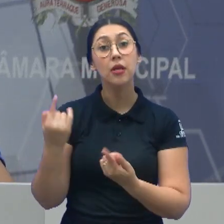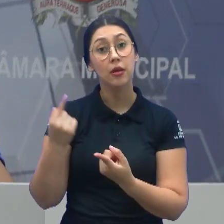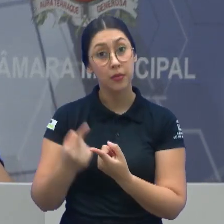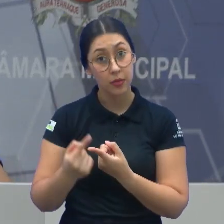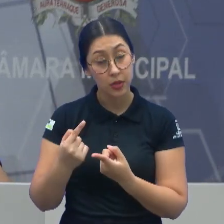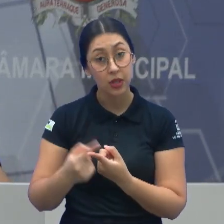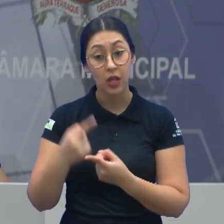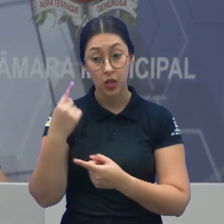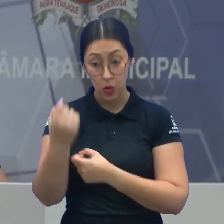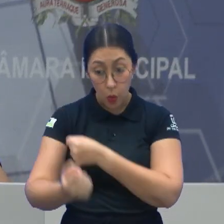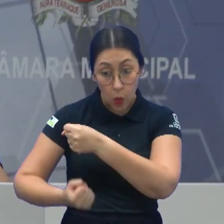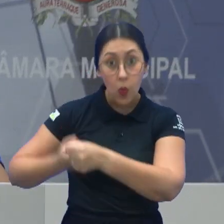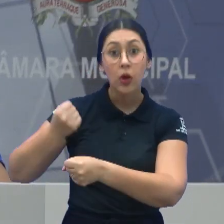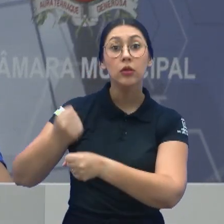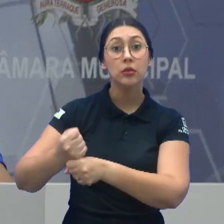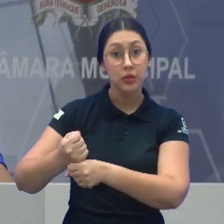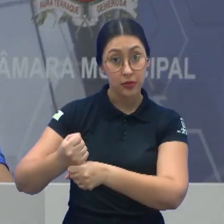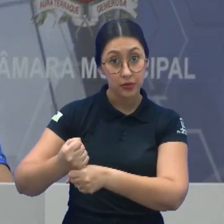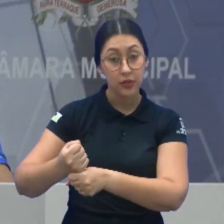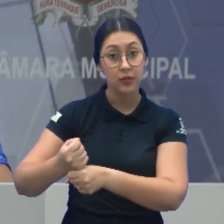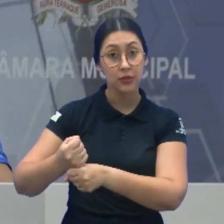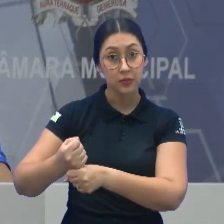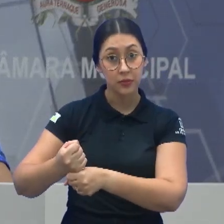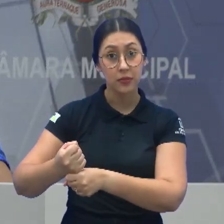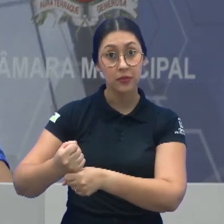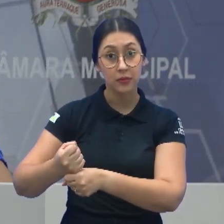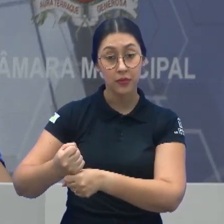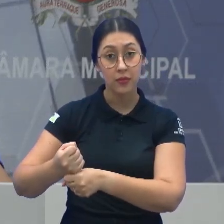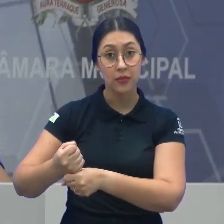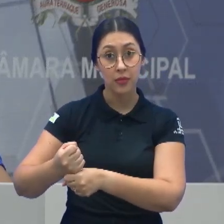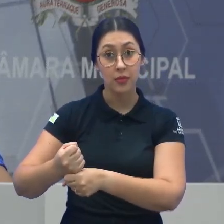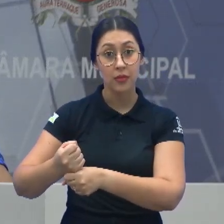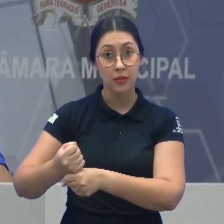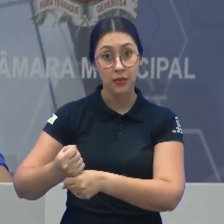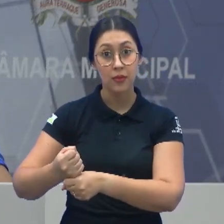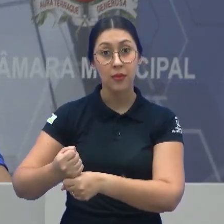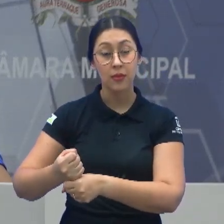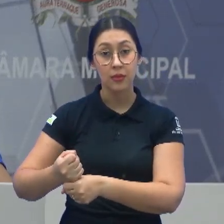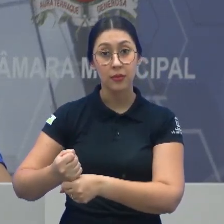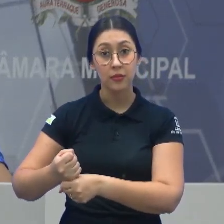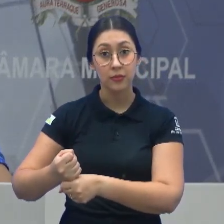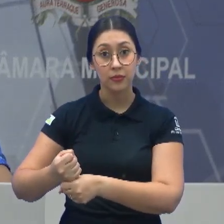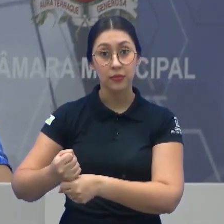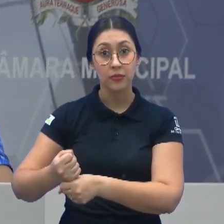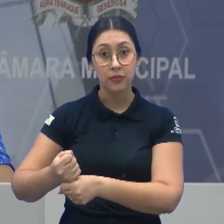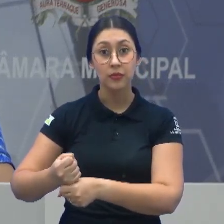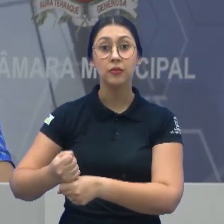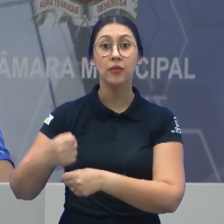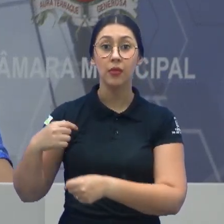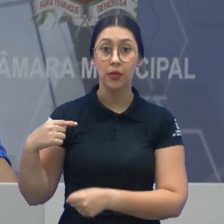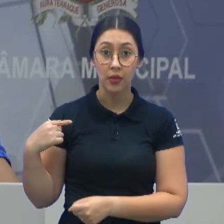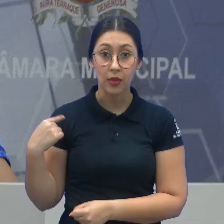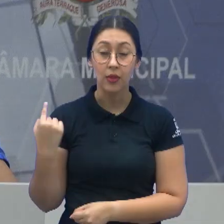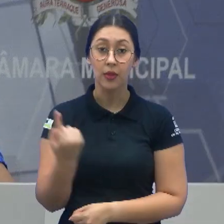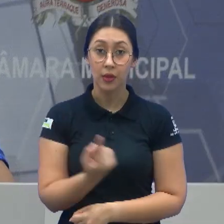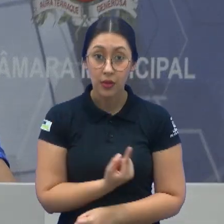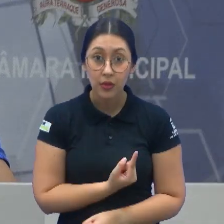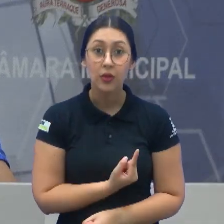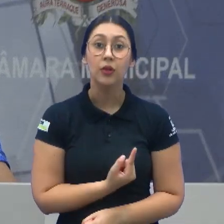ano que vem, ano de eleição, e nós vamos ter políticos vindo de fora, políticos da nossa